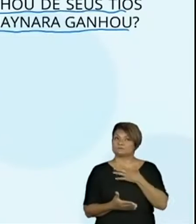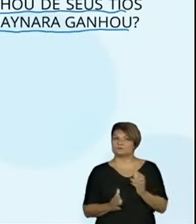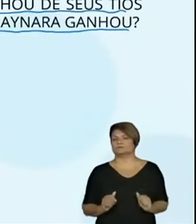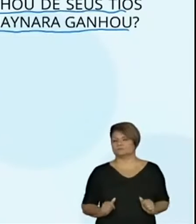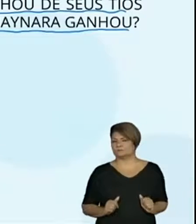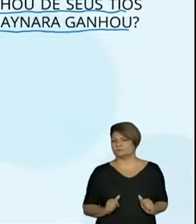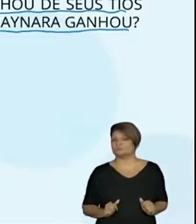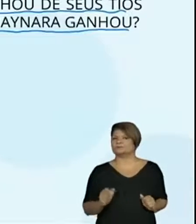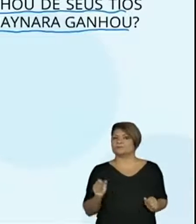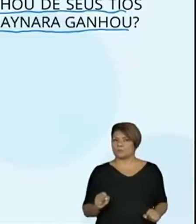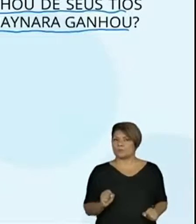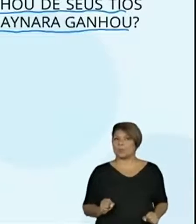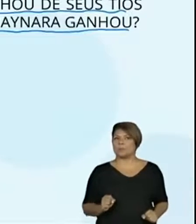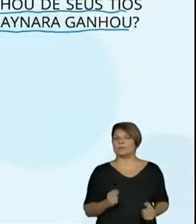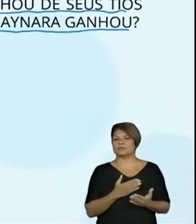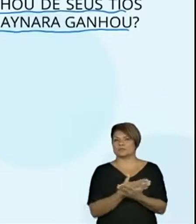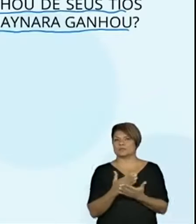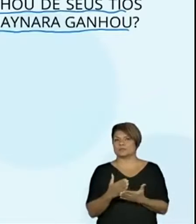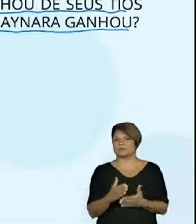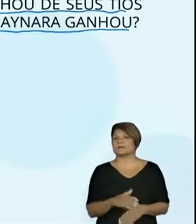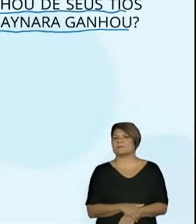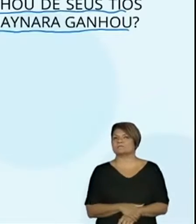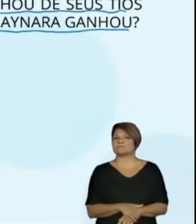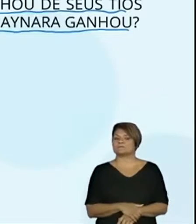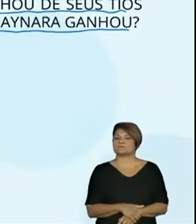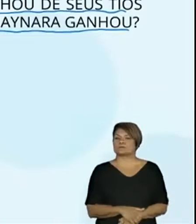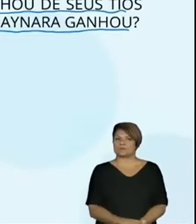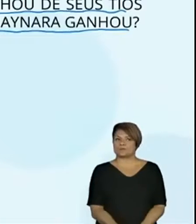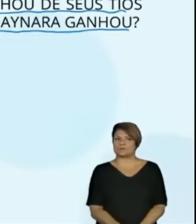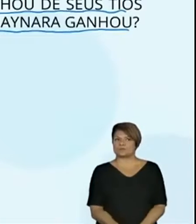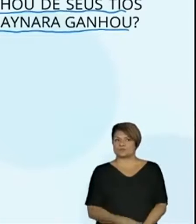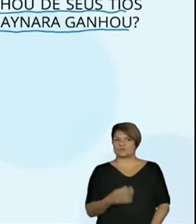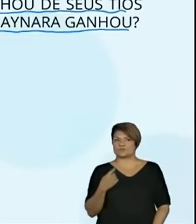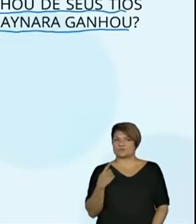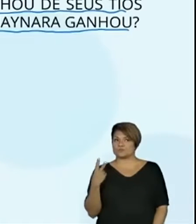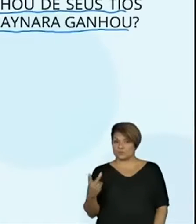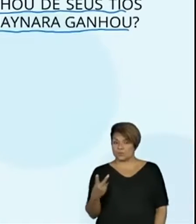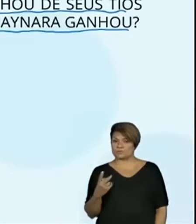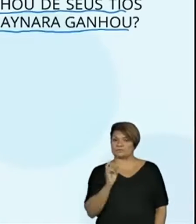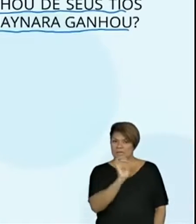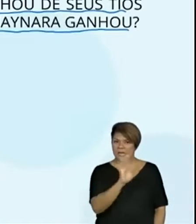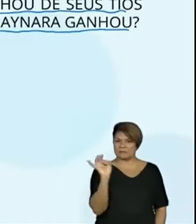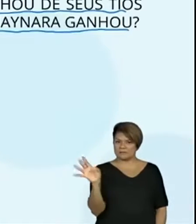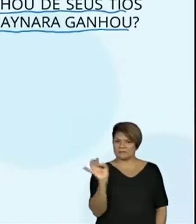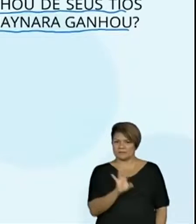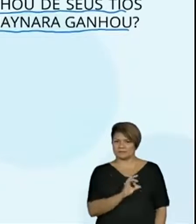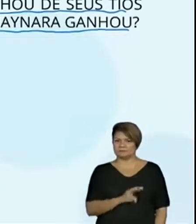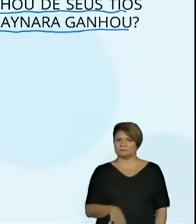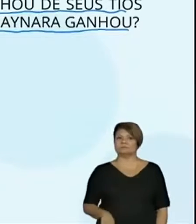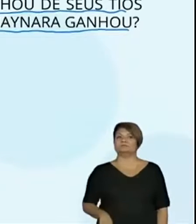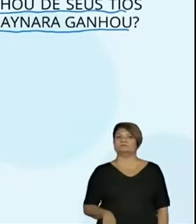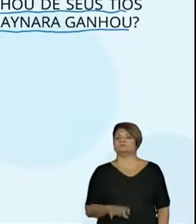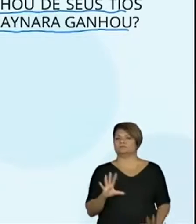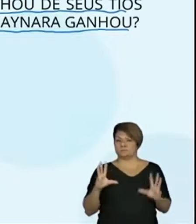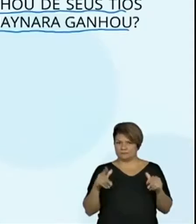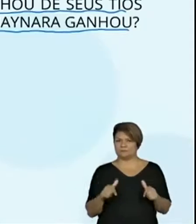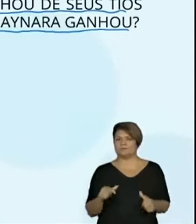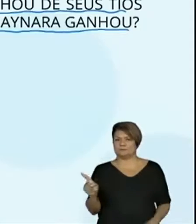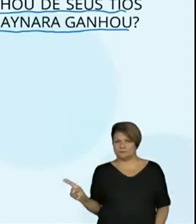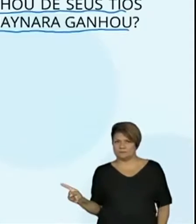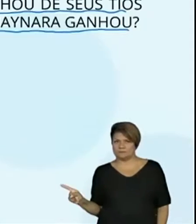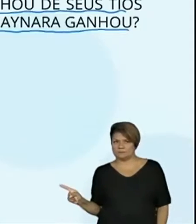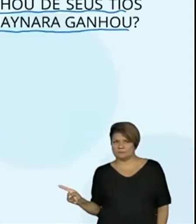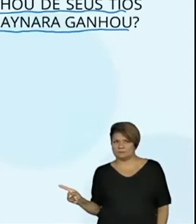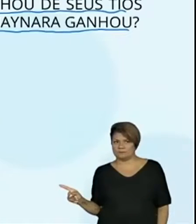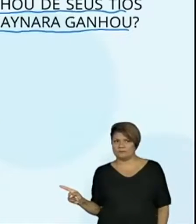ou a gente pode começar assim, ó, fazer a contagem de nota a nota. Ó. Não é todas as cédulas, só um pouquinho, todas as cédulas não tinham o valor